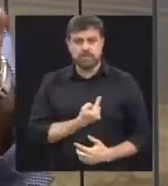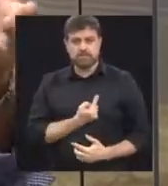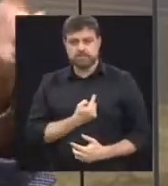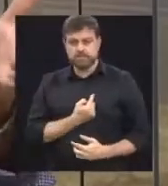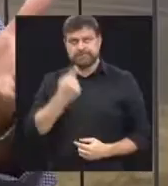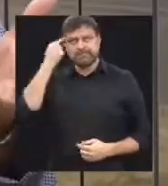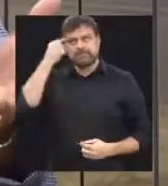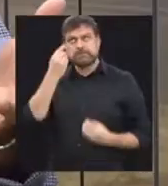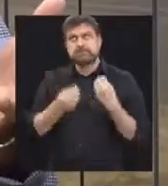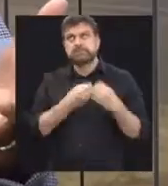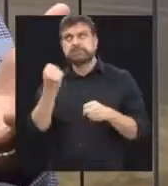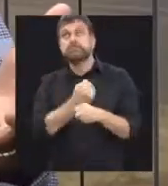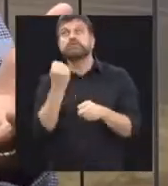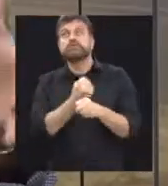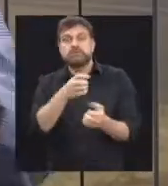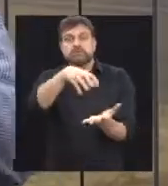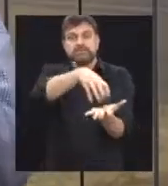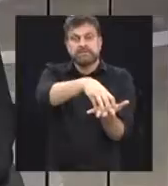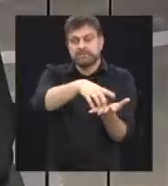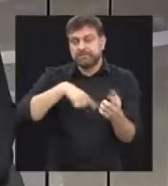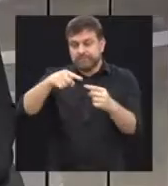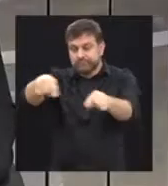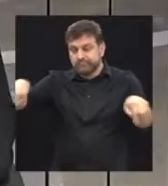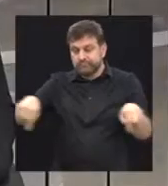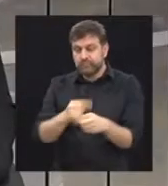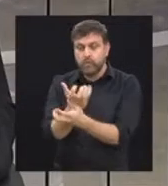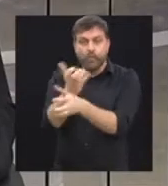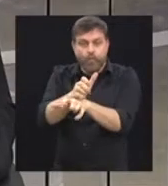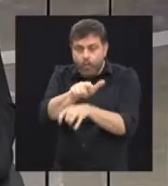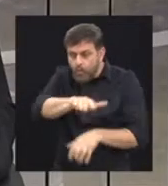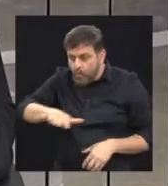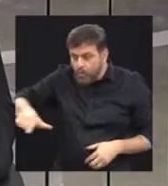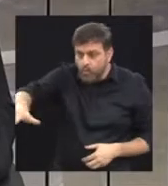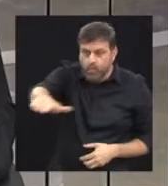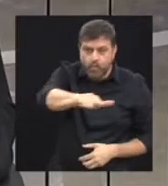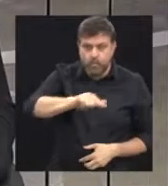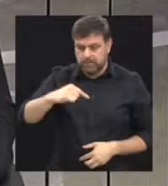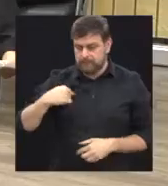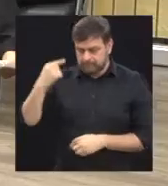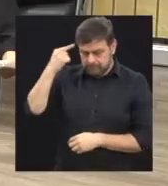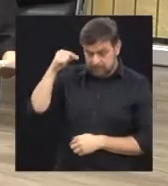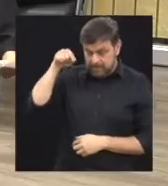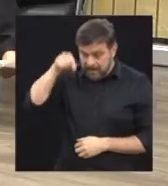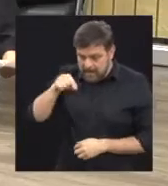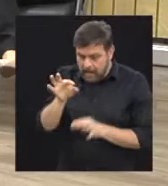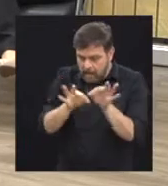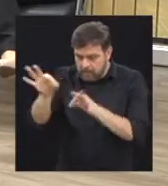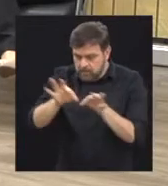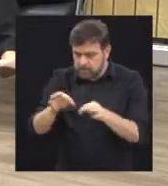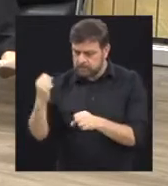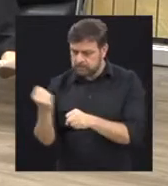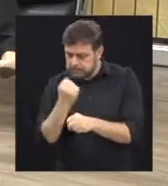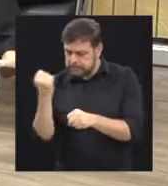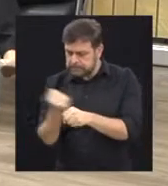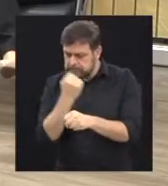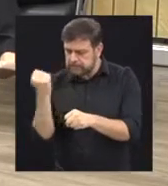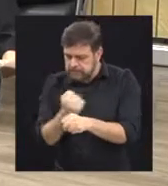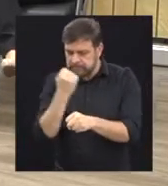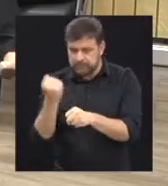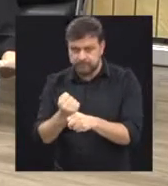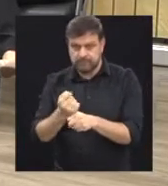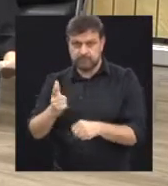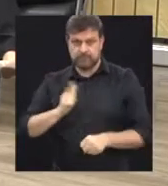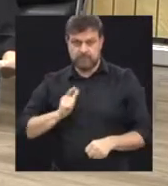a construir alguma coisa, porque tinha um terreno, um terreno grande, e nós começamos a fazer um projeto, conseguimos voluntário,